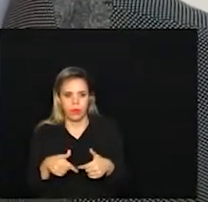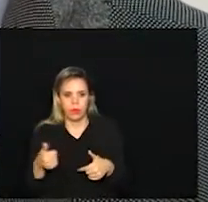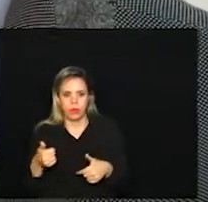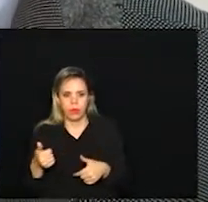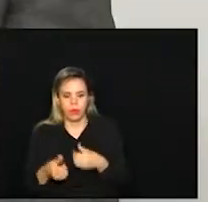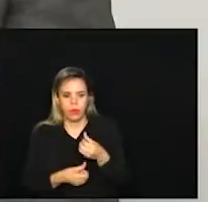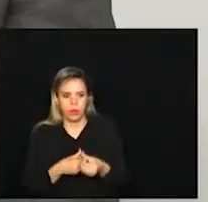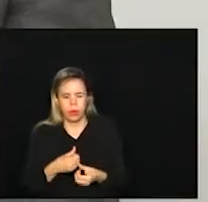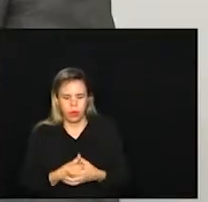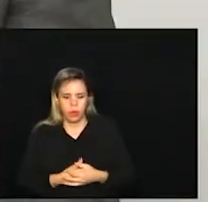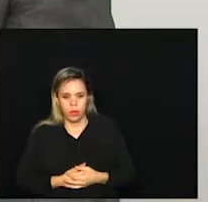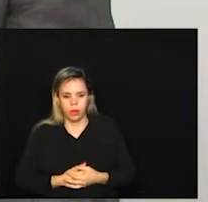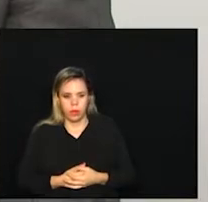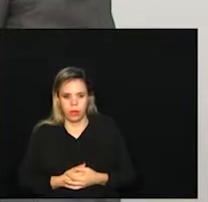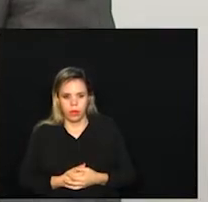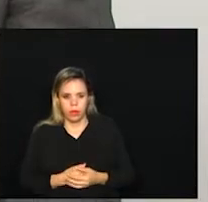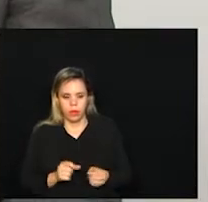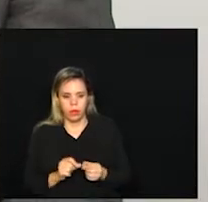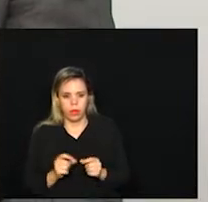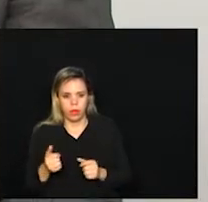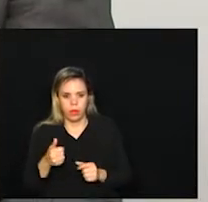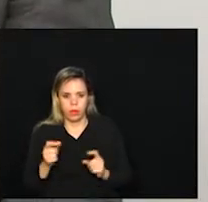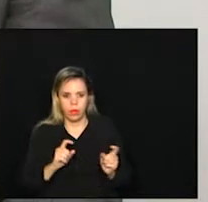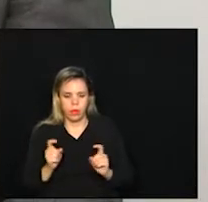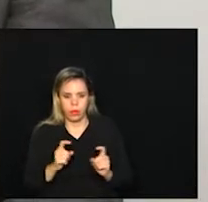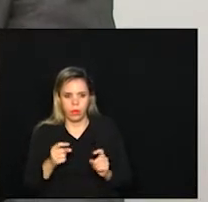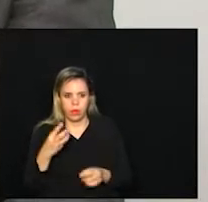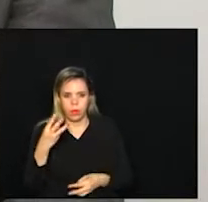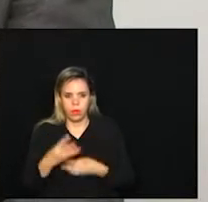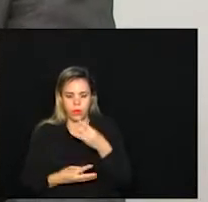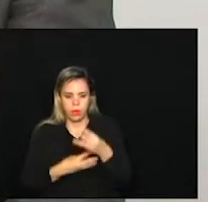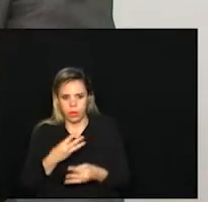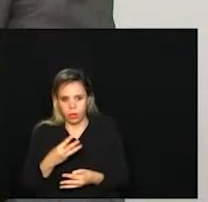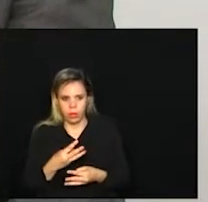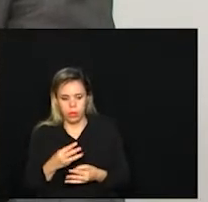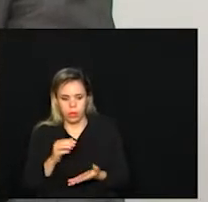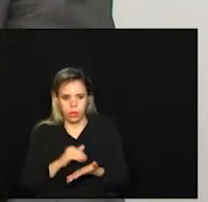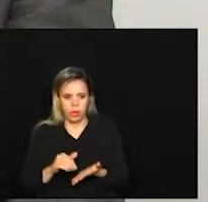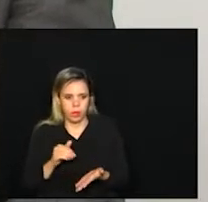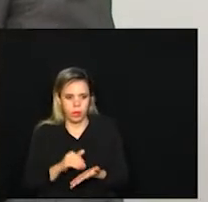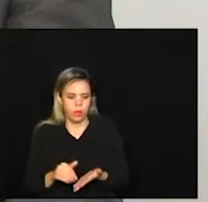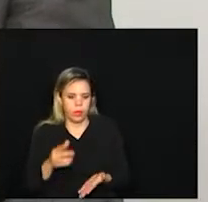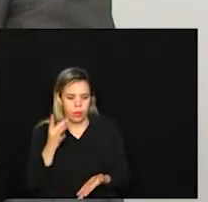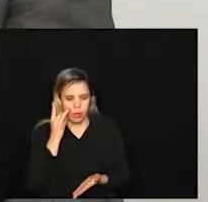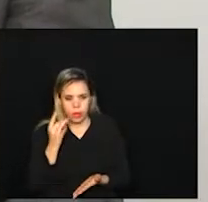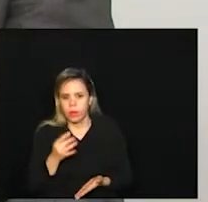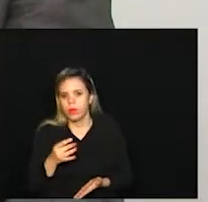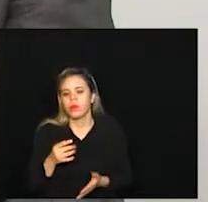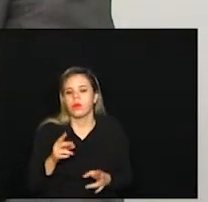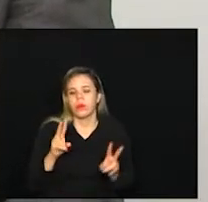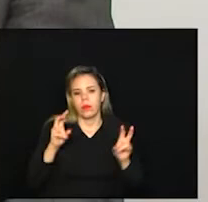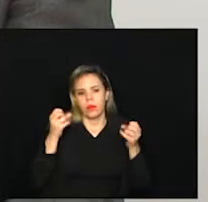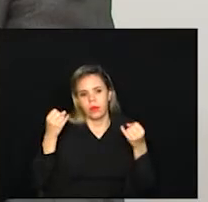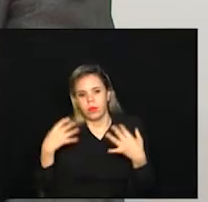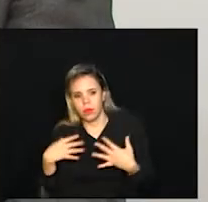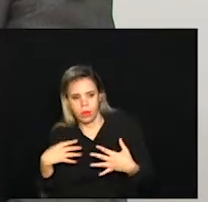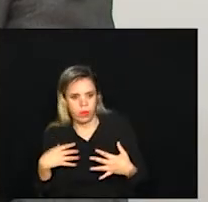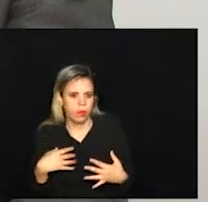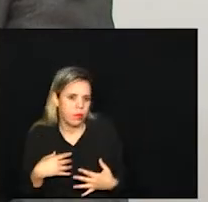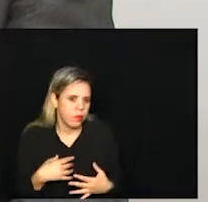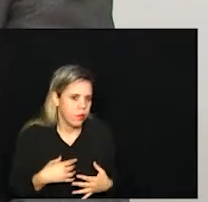no primeiro semestre a gente fez a primeira reunião do primeiro trimestre com você quer presença do secretário mas se tratava da